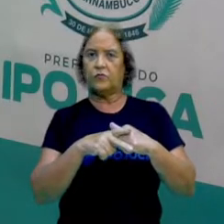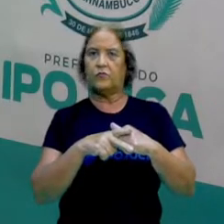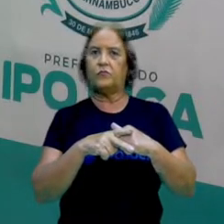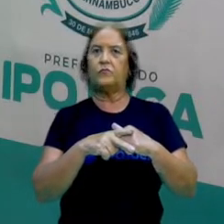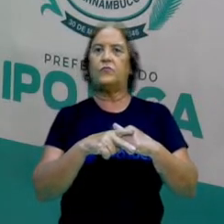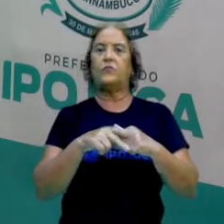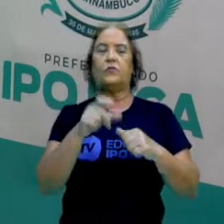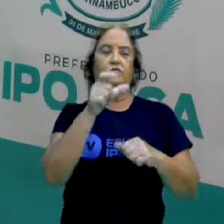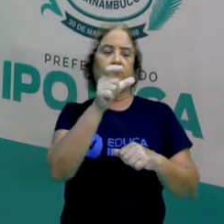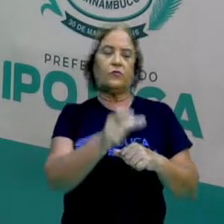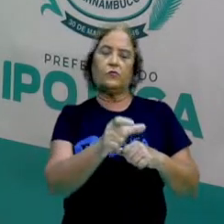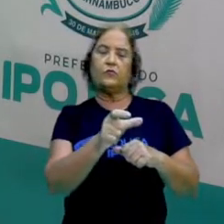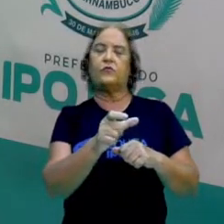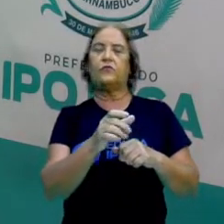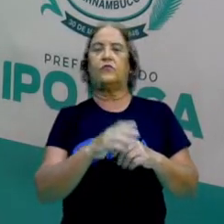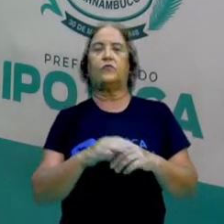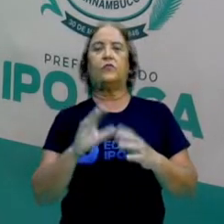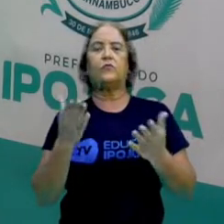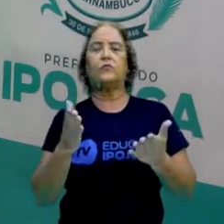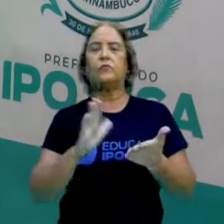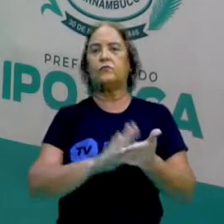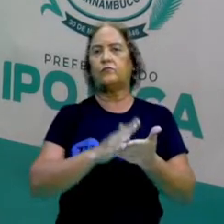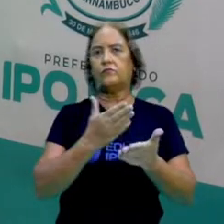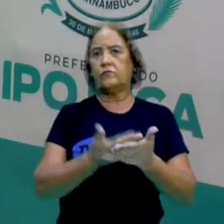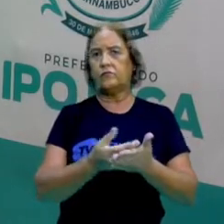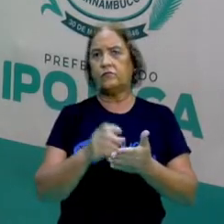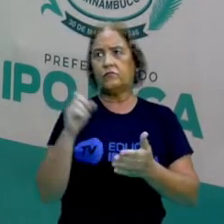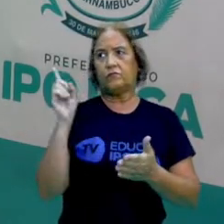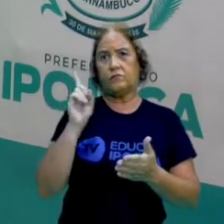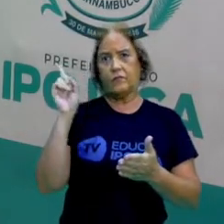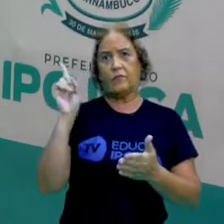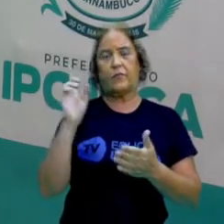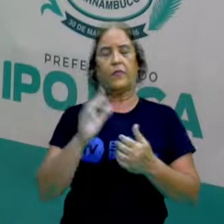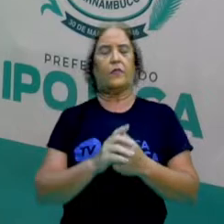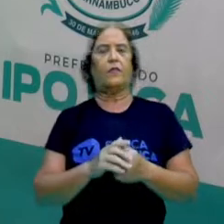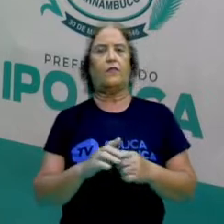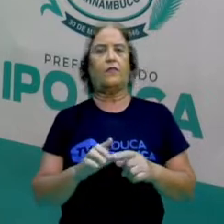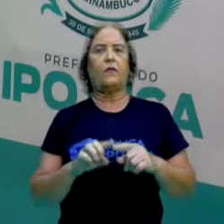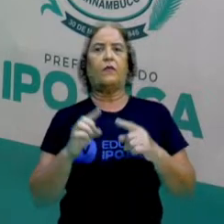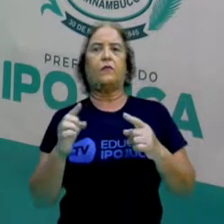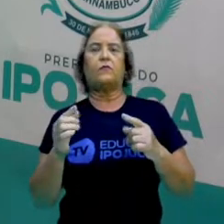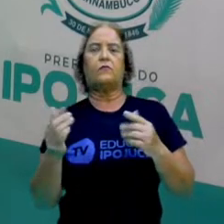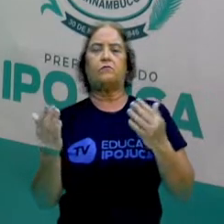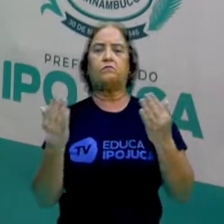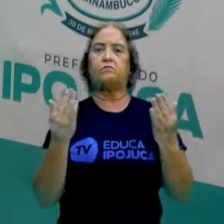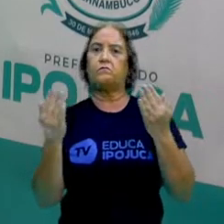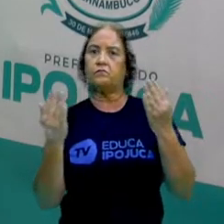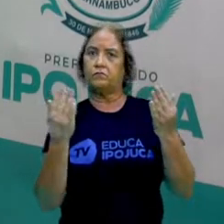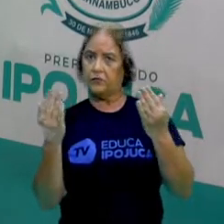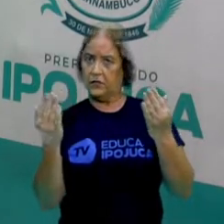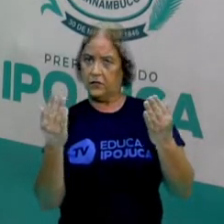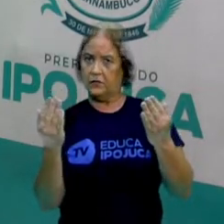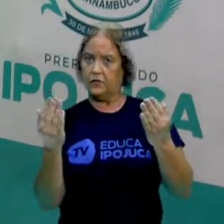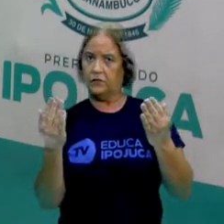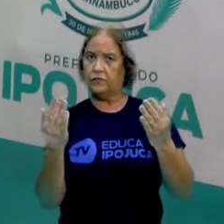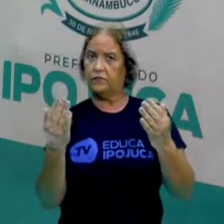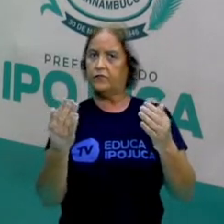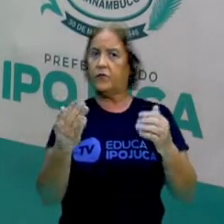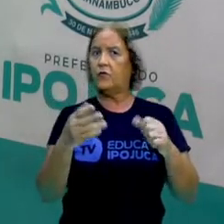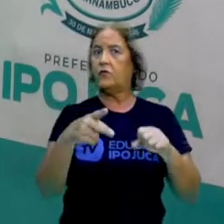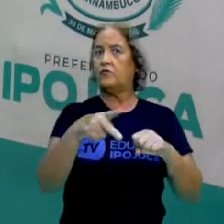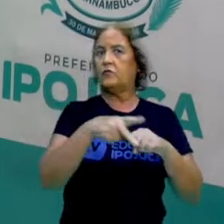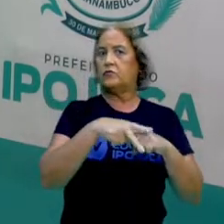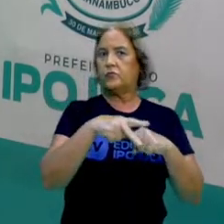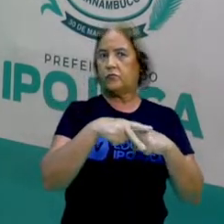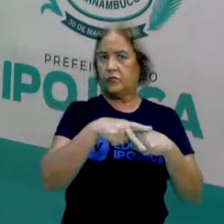realidade nós traduzimos assim. Porém, se nós formos fazer uma equiparação desses pronomes com